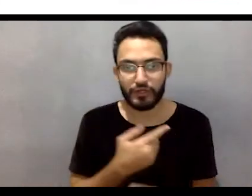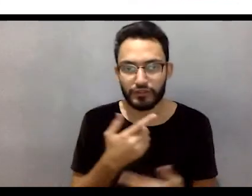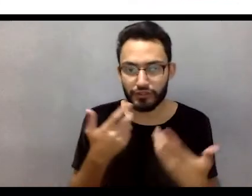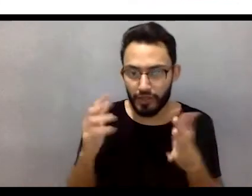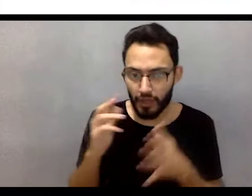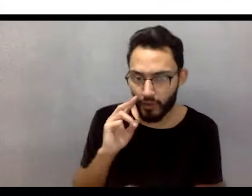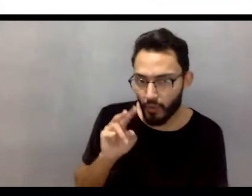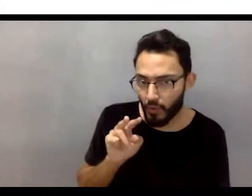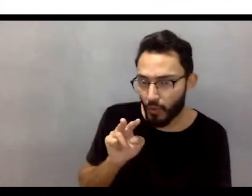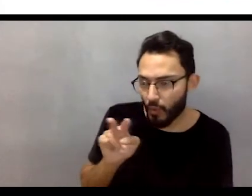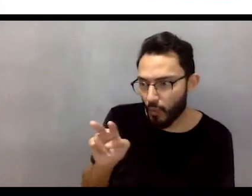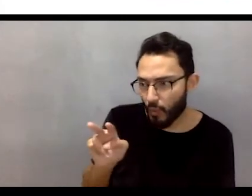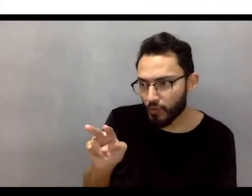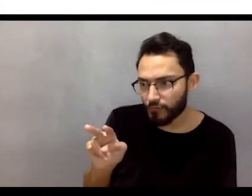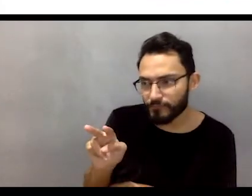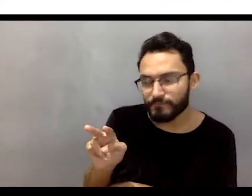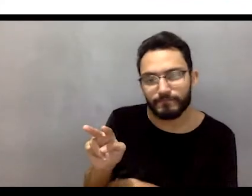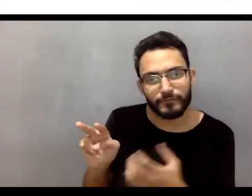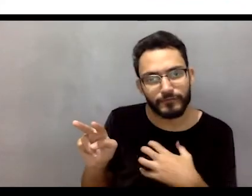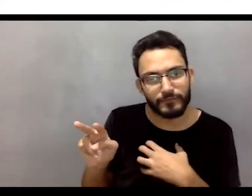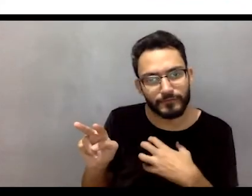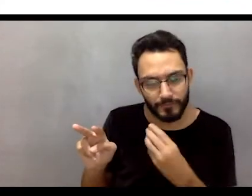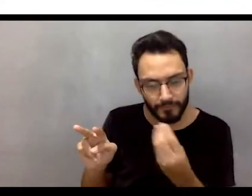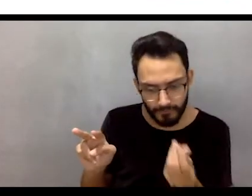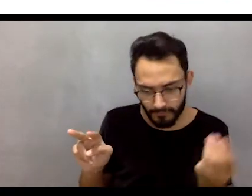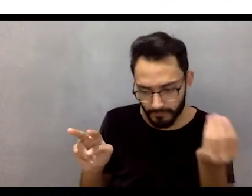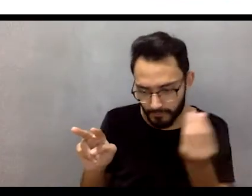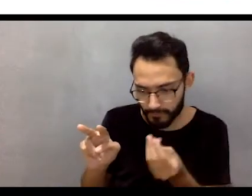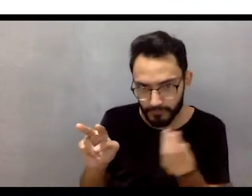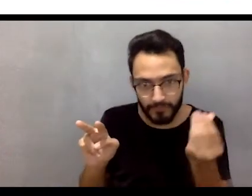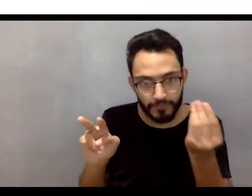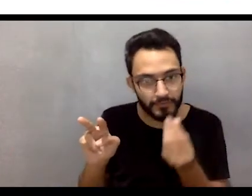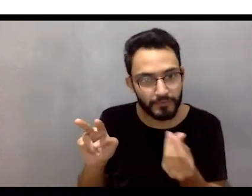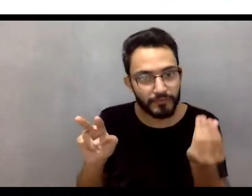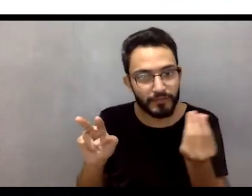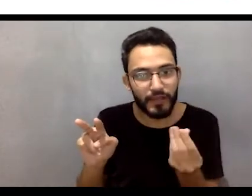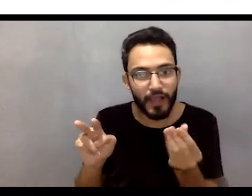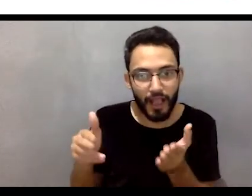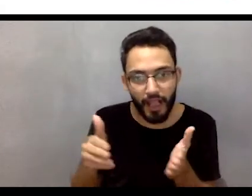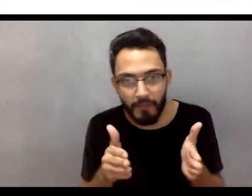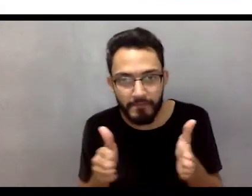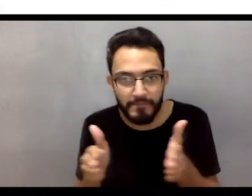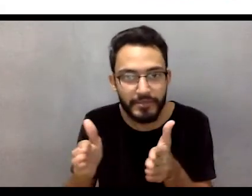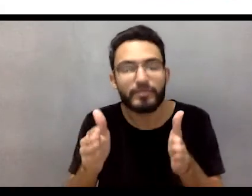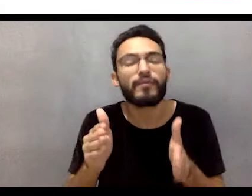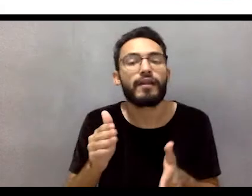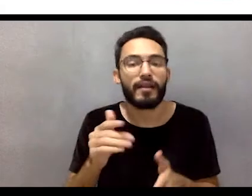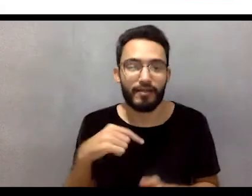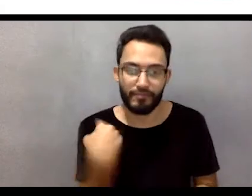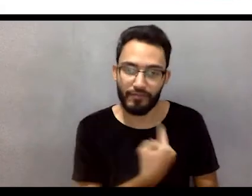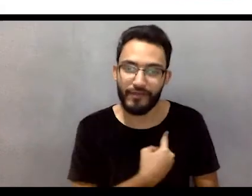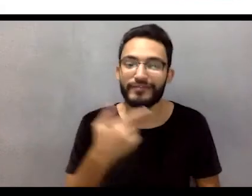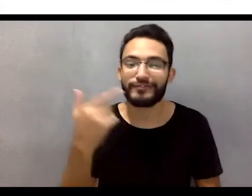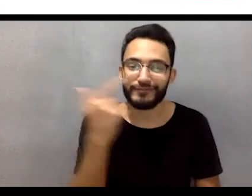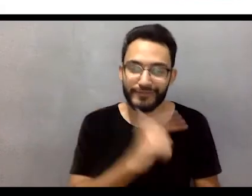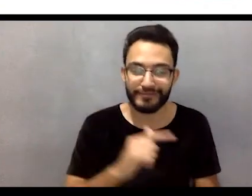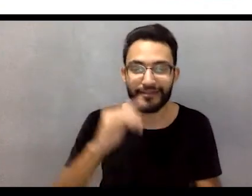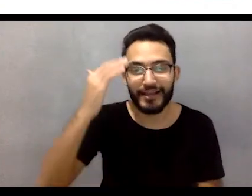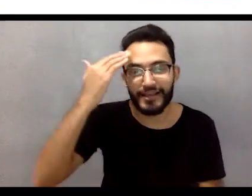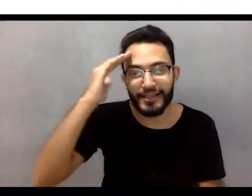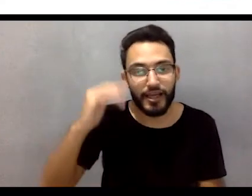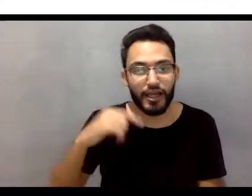olha com este outro olhar, quando a gente faz todo este caminho, nós entendemos que